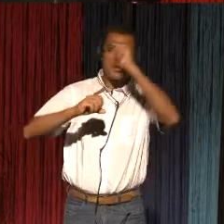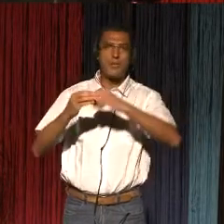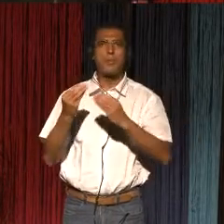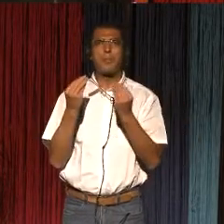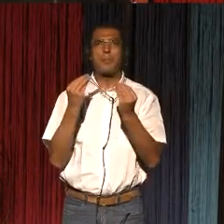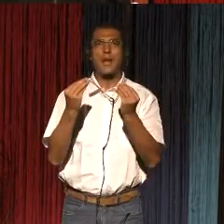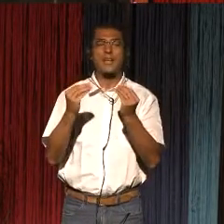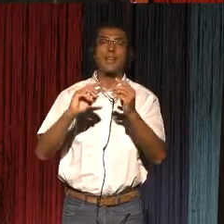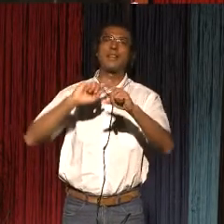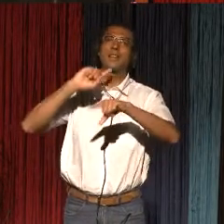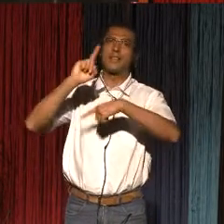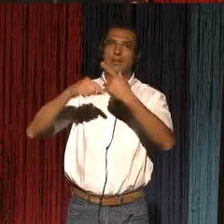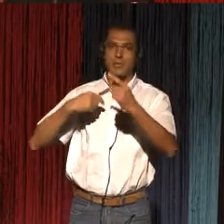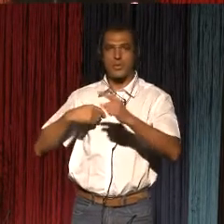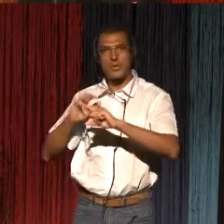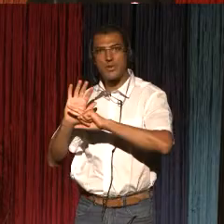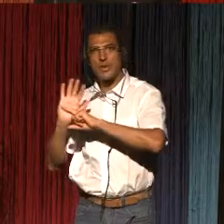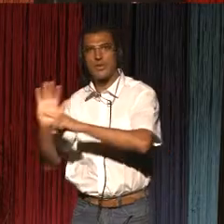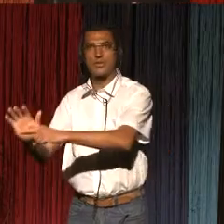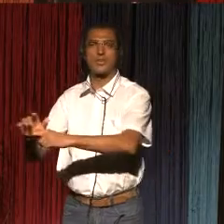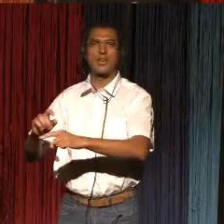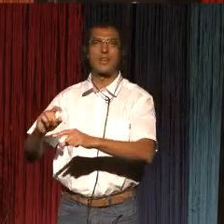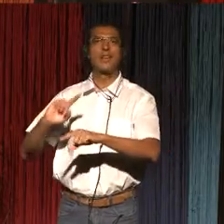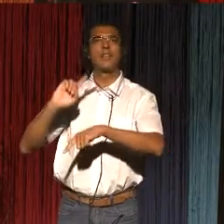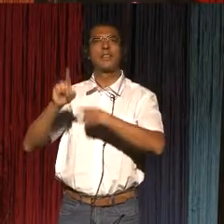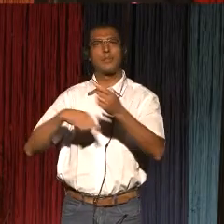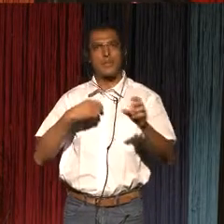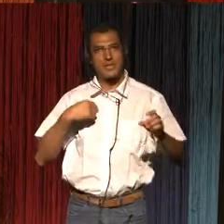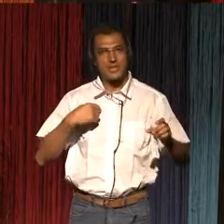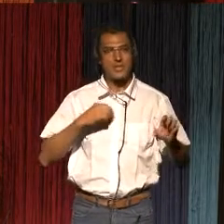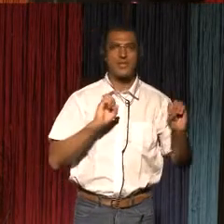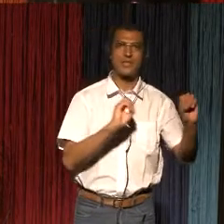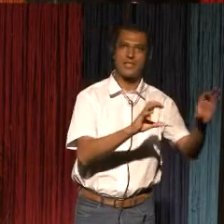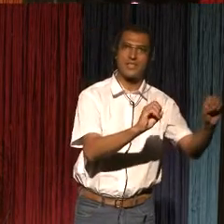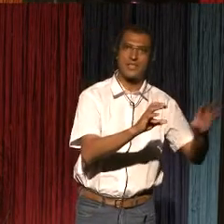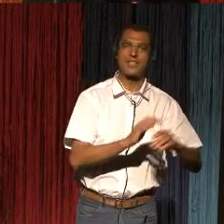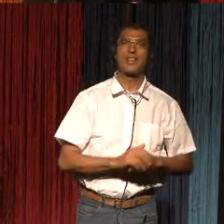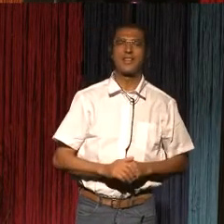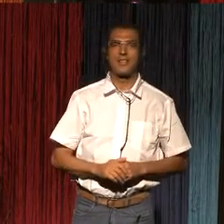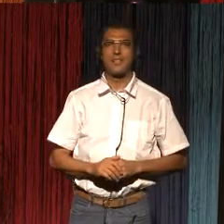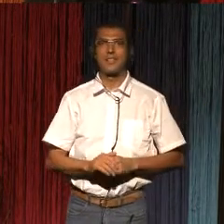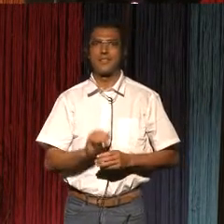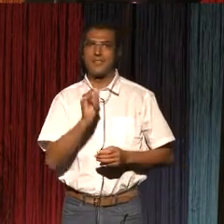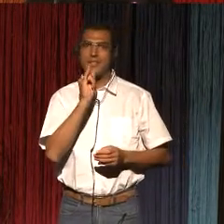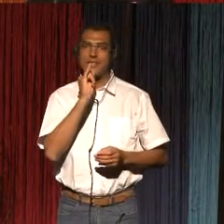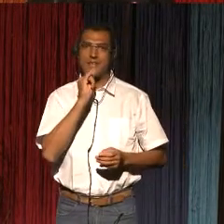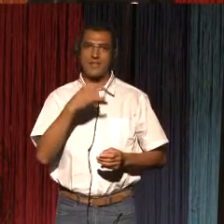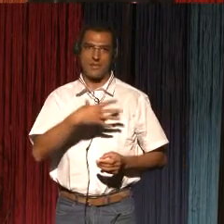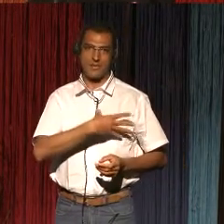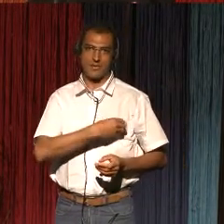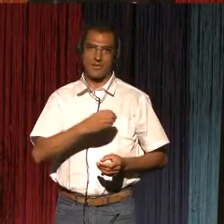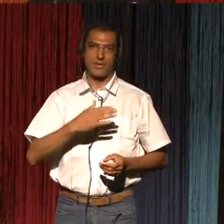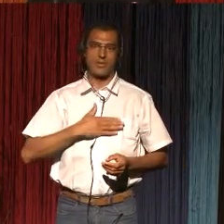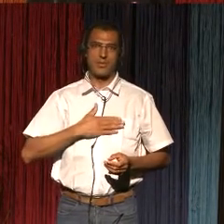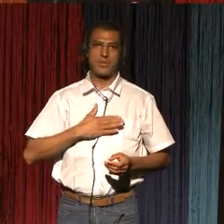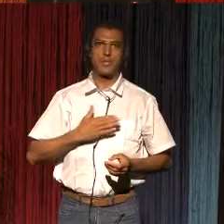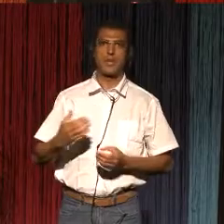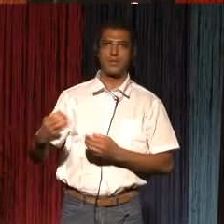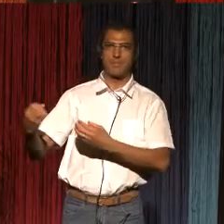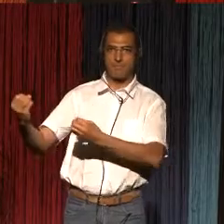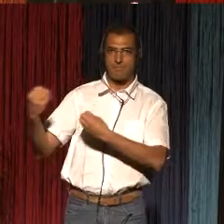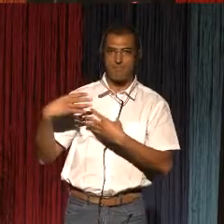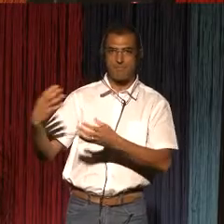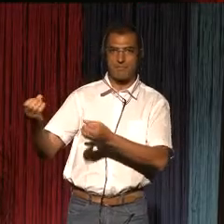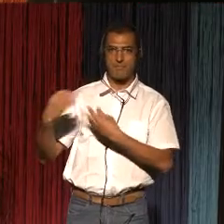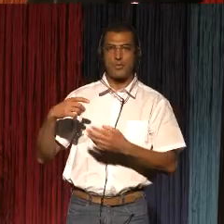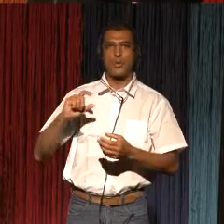gente aprendeu quando a gente precisava para fazer alguma coisa que a gente queria. Por exemplo, meu filho me ensinou, me deu uma aula sobre